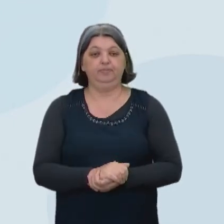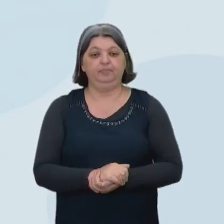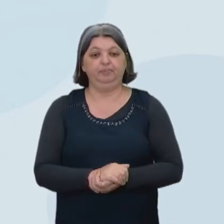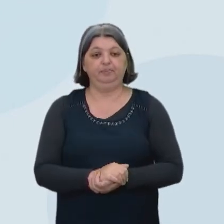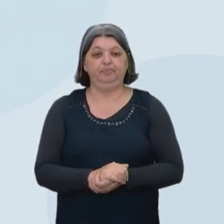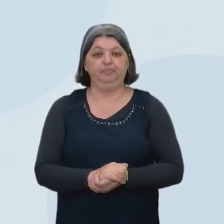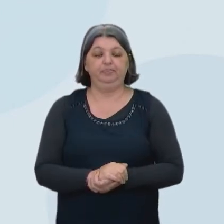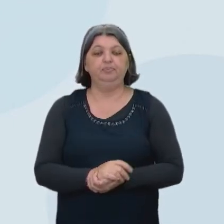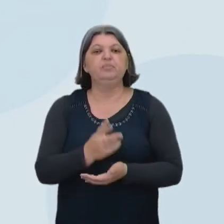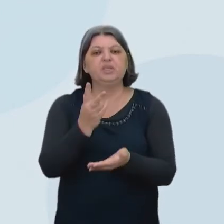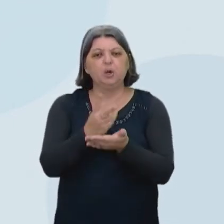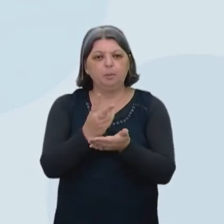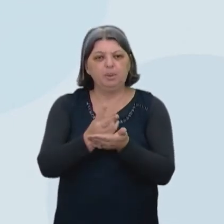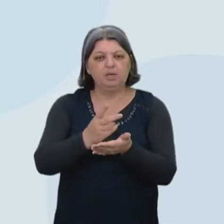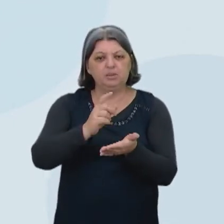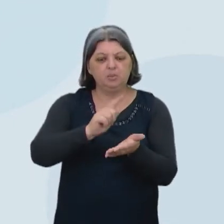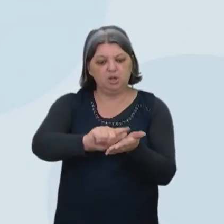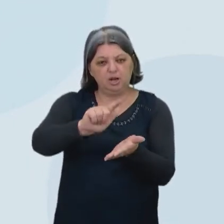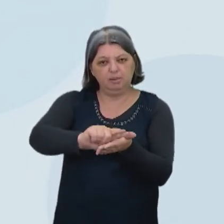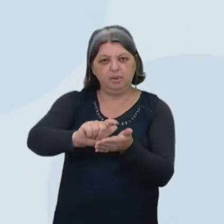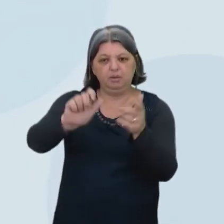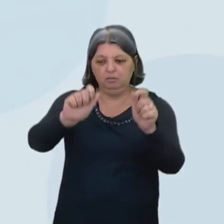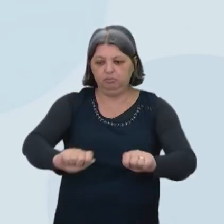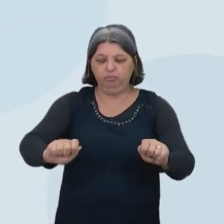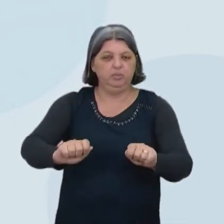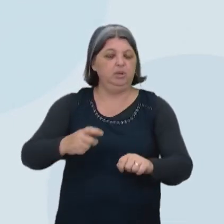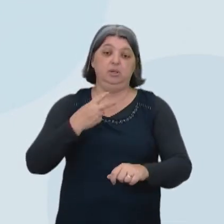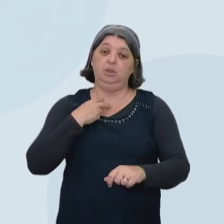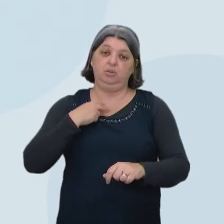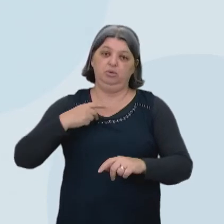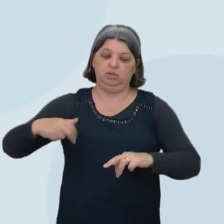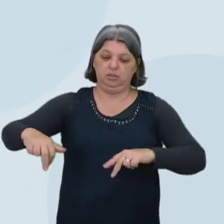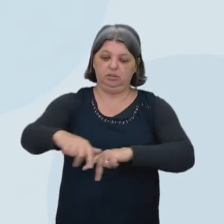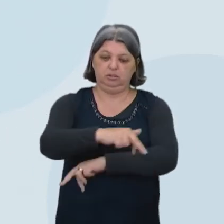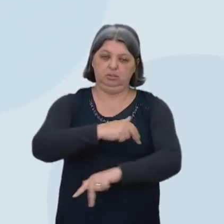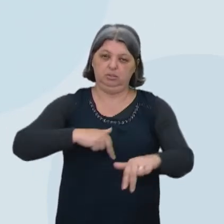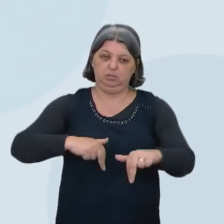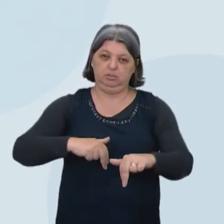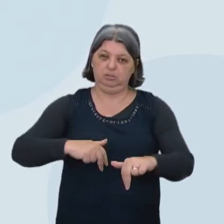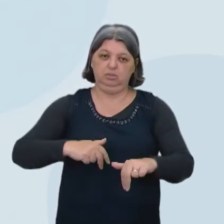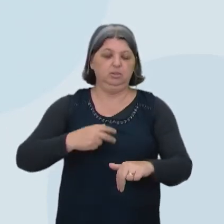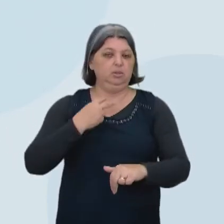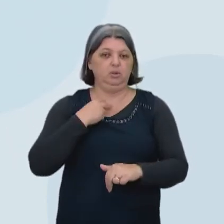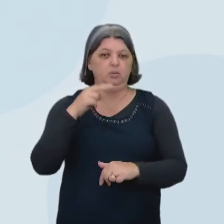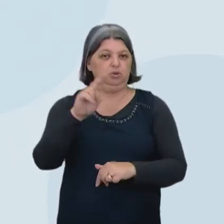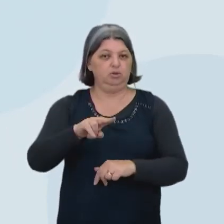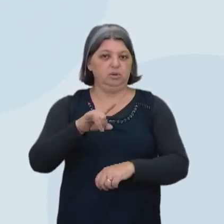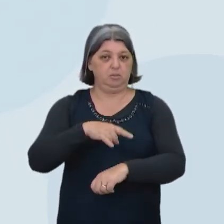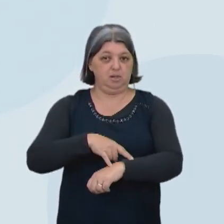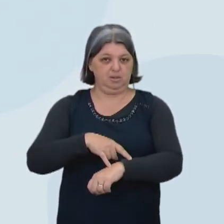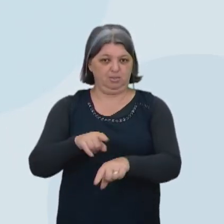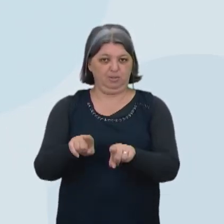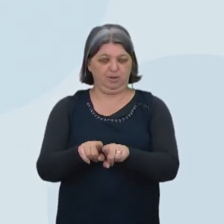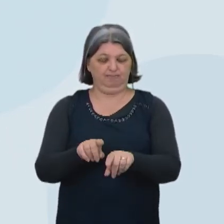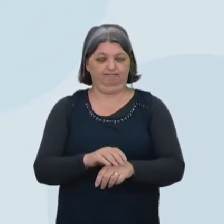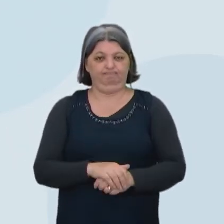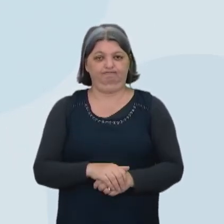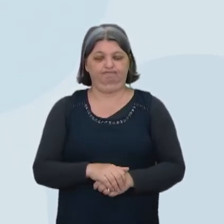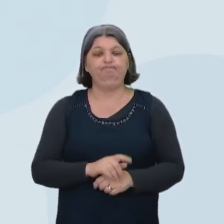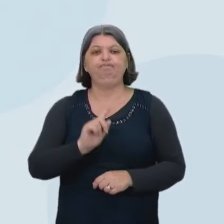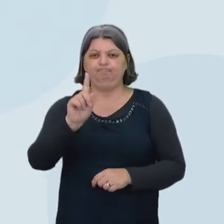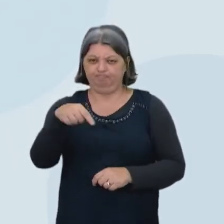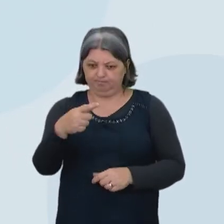Apesar de limpar a casa, eu não podia transitar por ela, e muito menos usar o vaso sanitário. Depois que